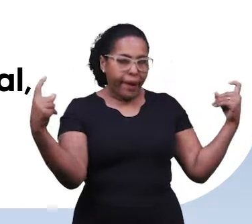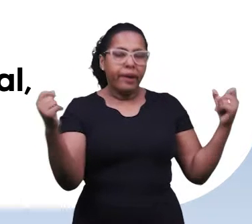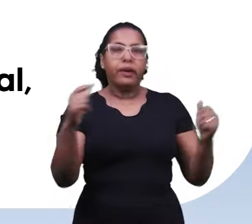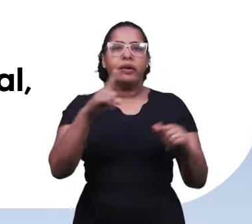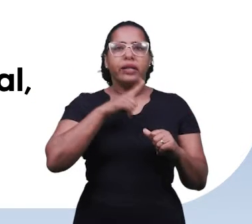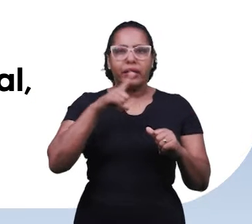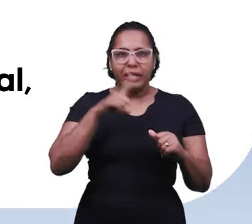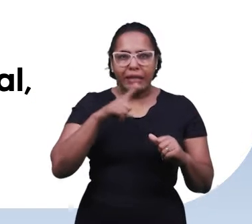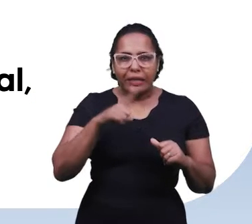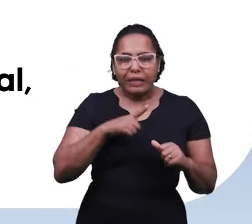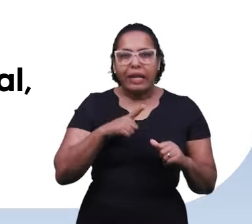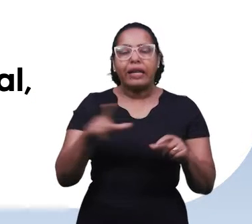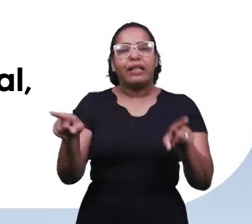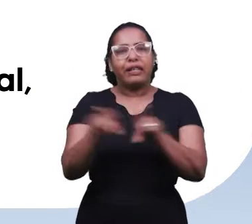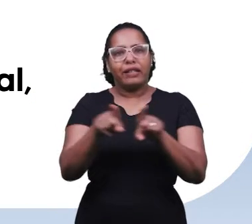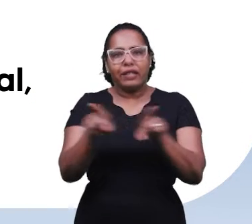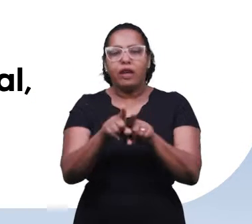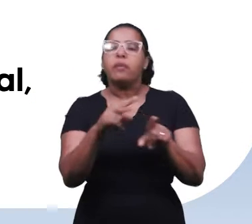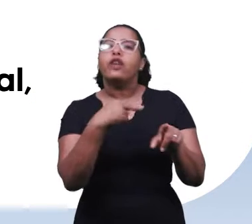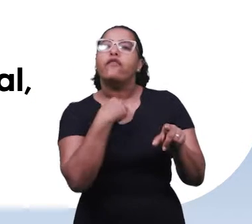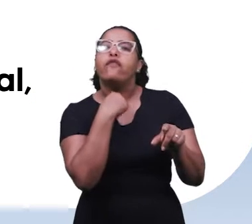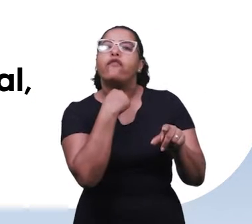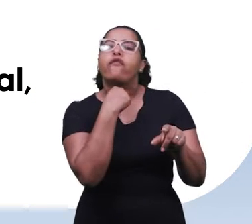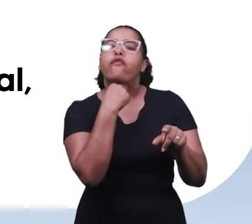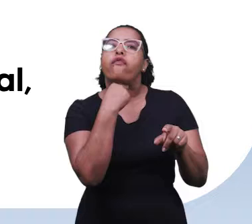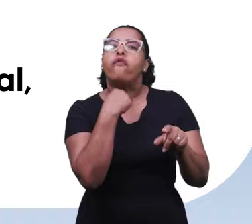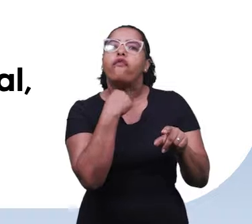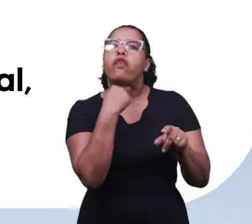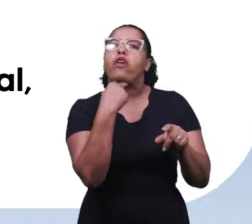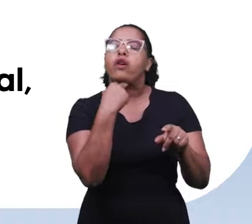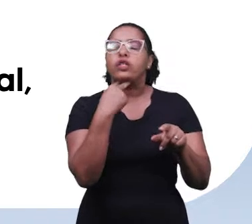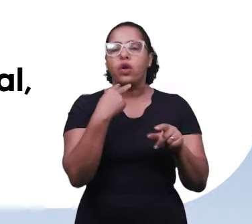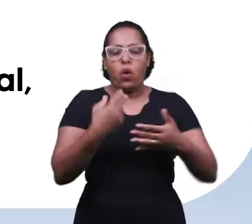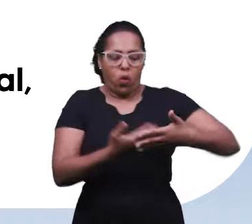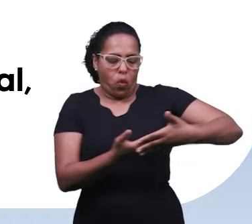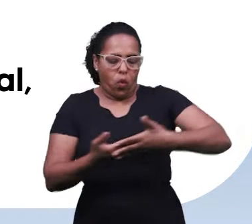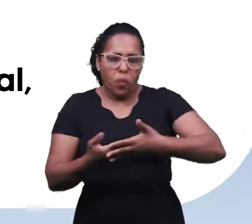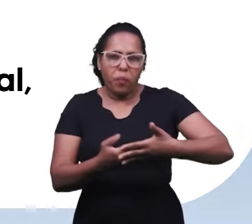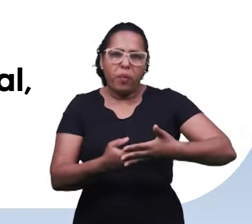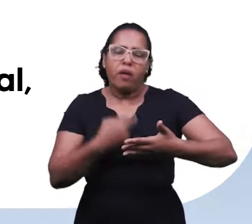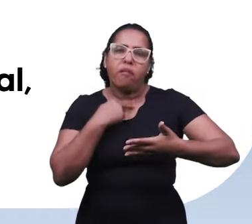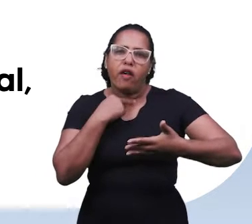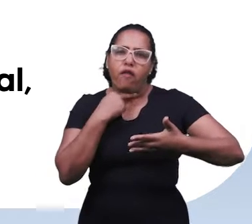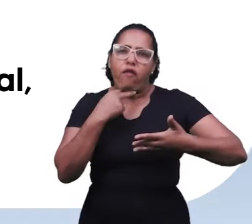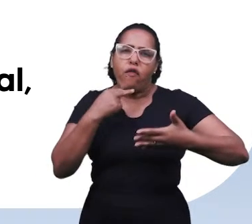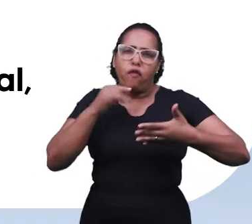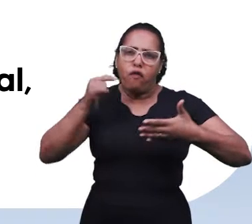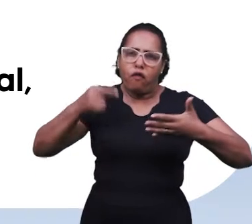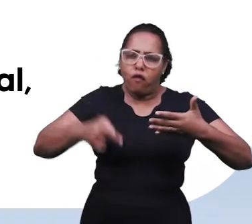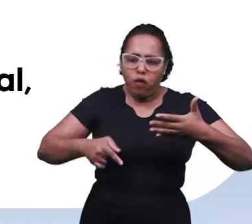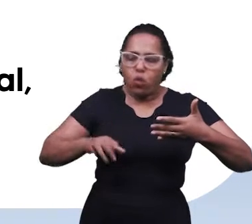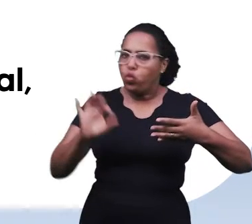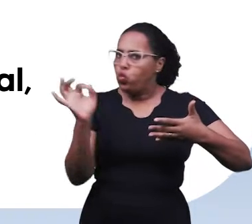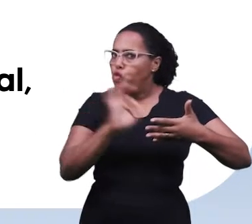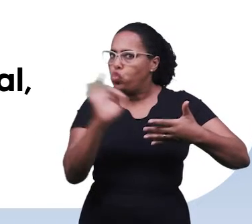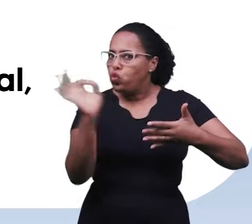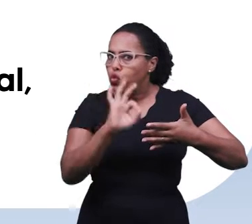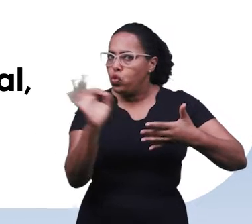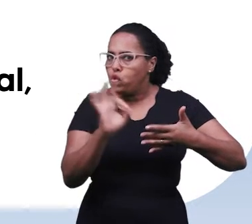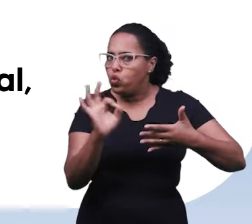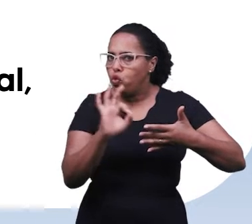Nós temos uma curta extensão vocal. O bebê, ele não vai ter graves na sua voz,